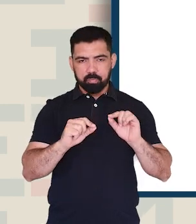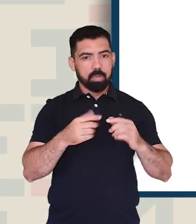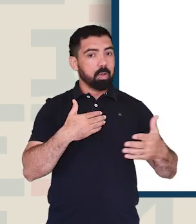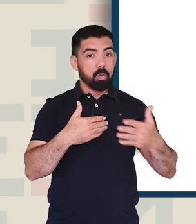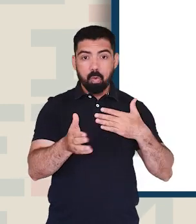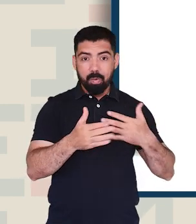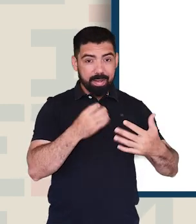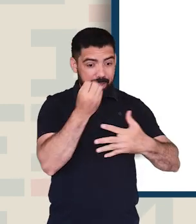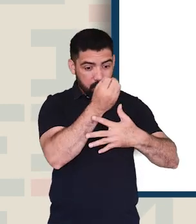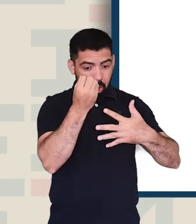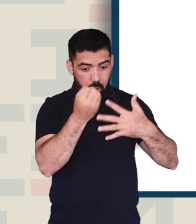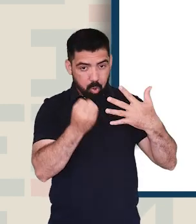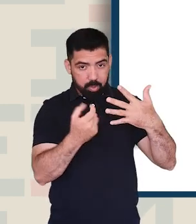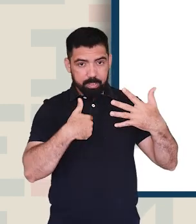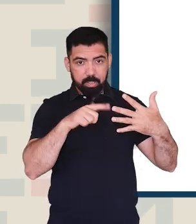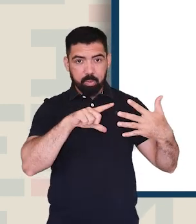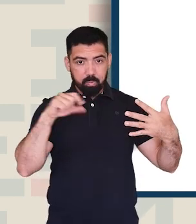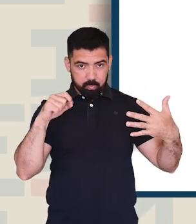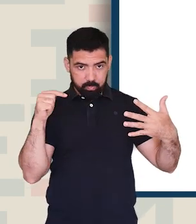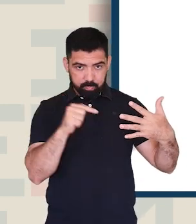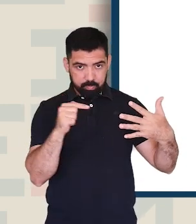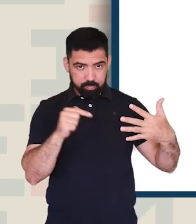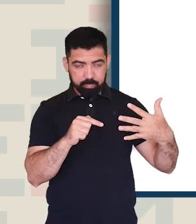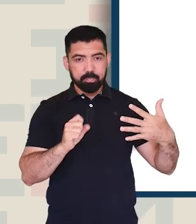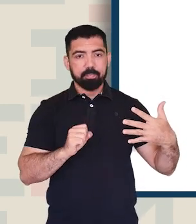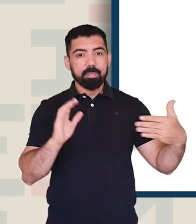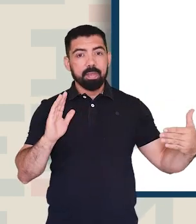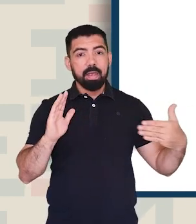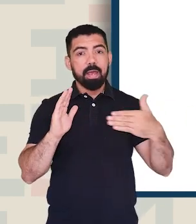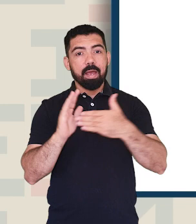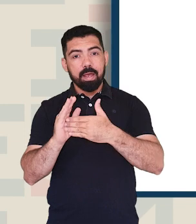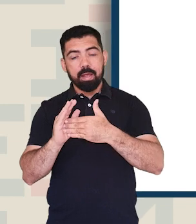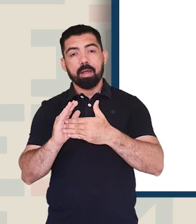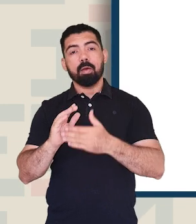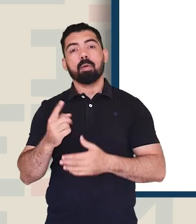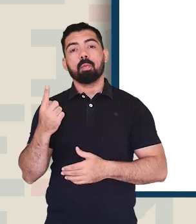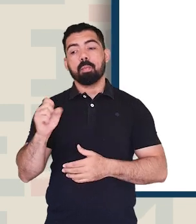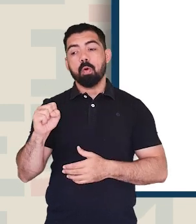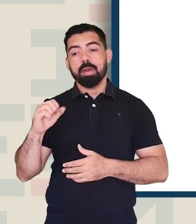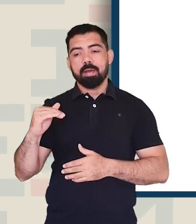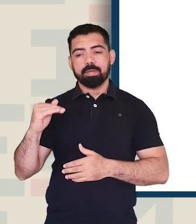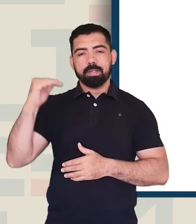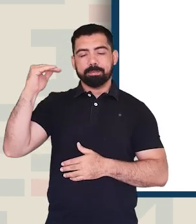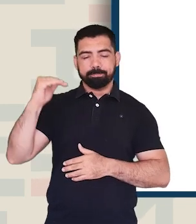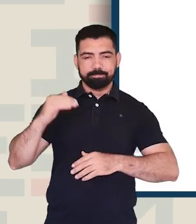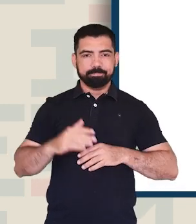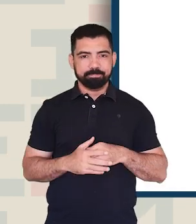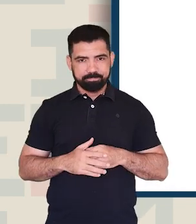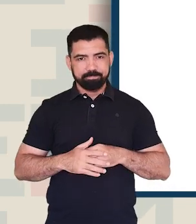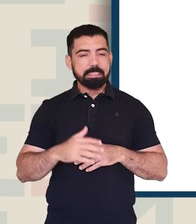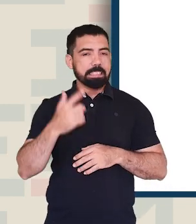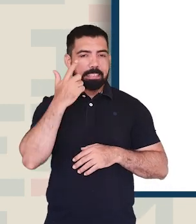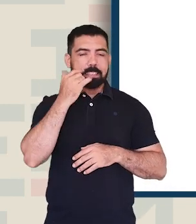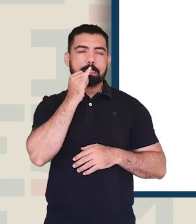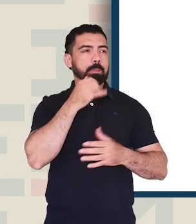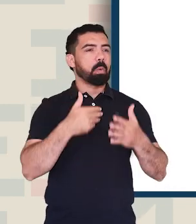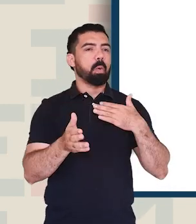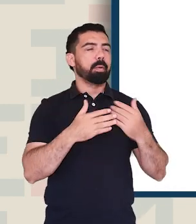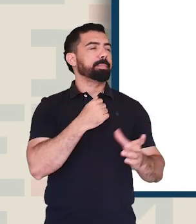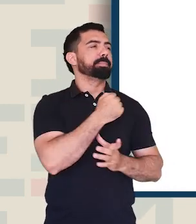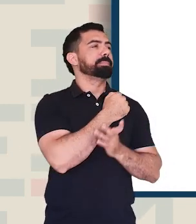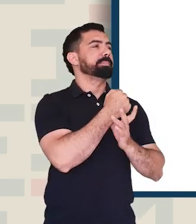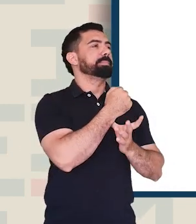qualquer nota que você escolha, até ela 1/8 acima. Então, vamos lá, eu vou fechar os olhos aqui, vou cair o dedo aqui em qualquer